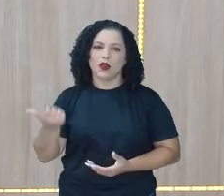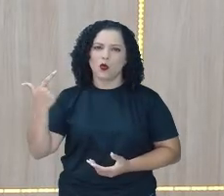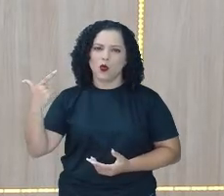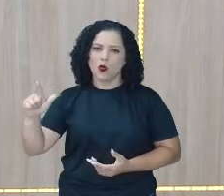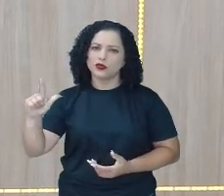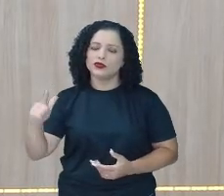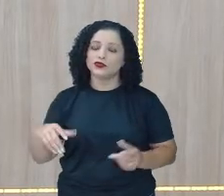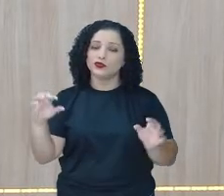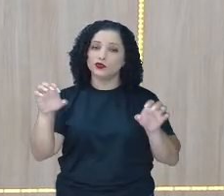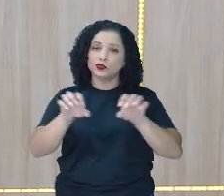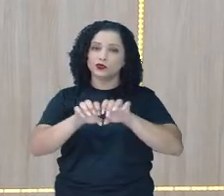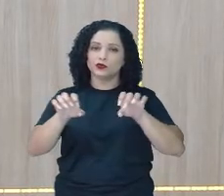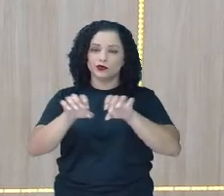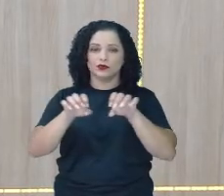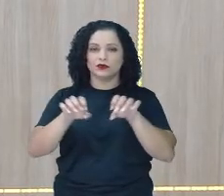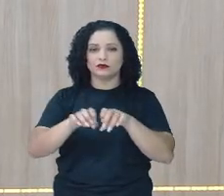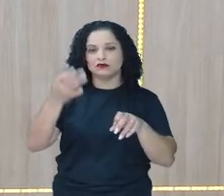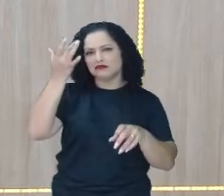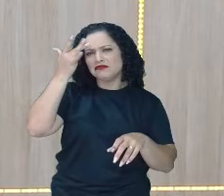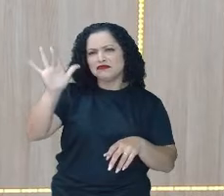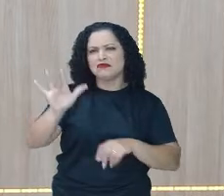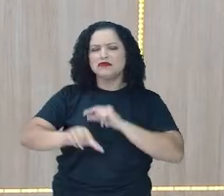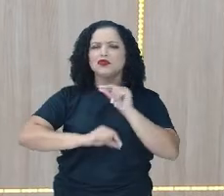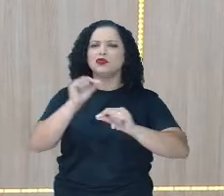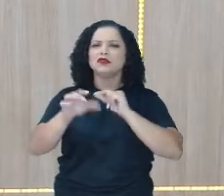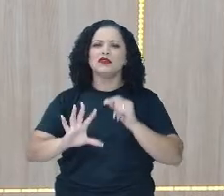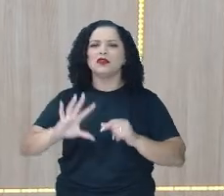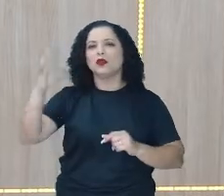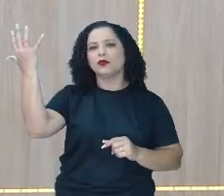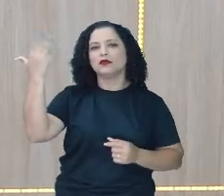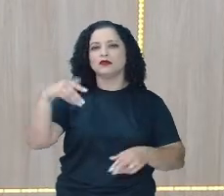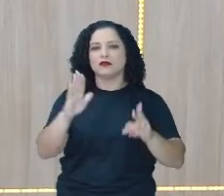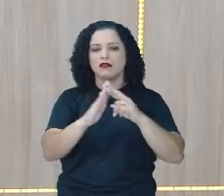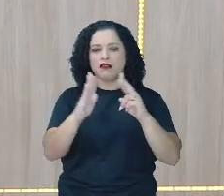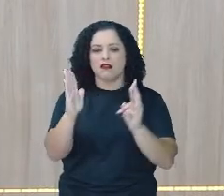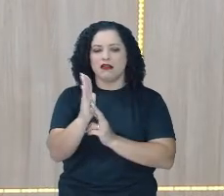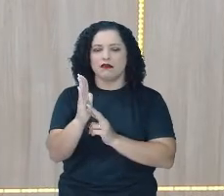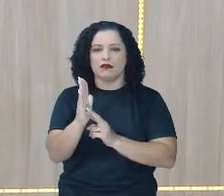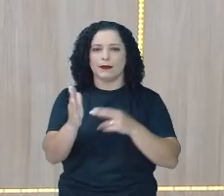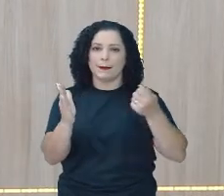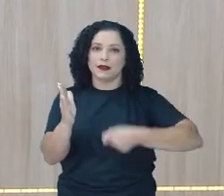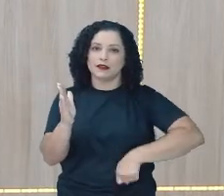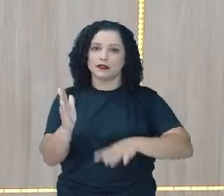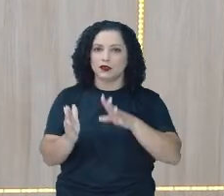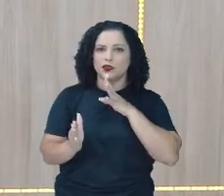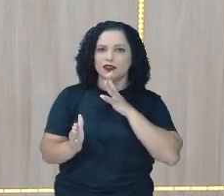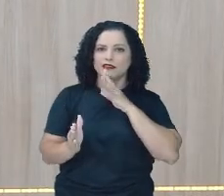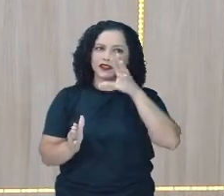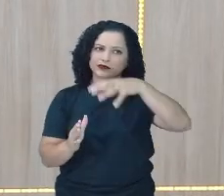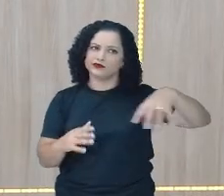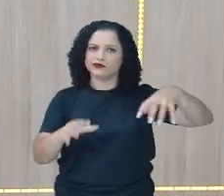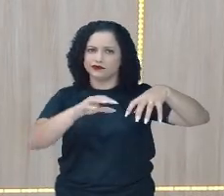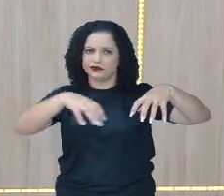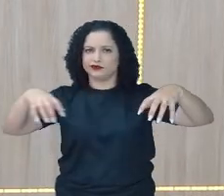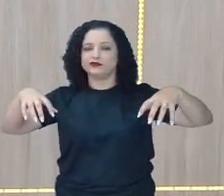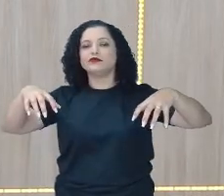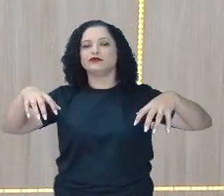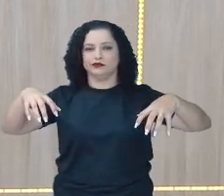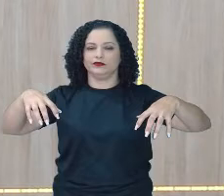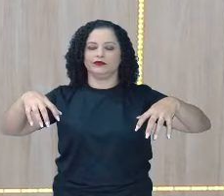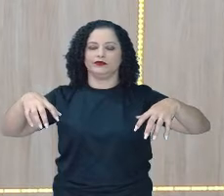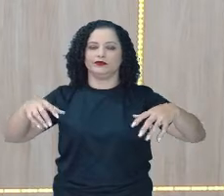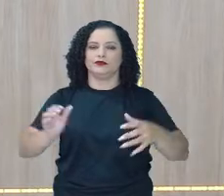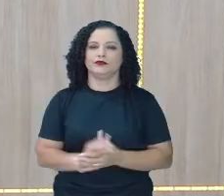não consegue, de fato, saber o que está acontecendo. Assim, precisa conhecer o singular e o plural. Eles são irregulares. Não tem